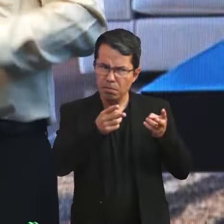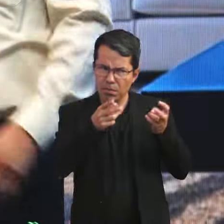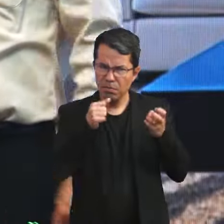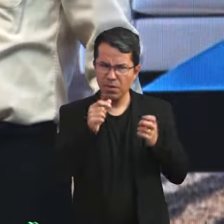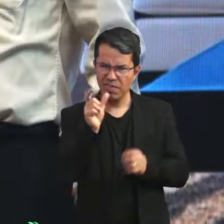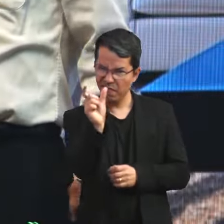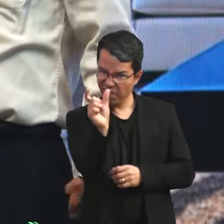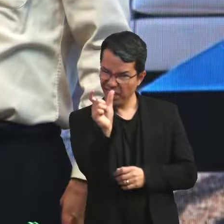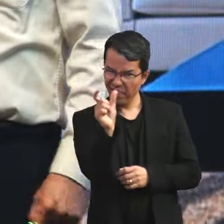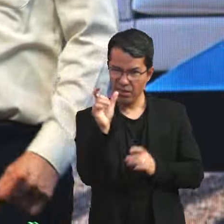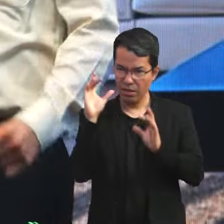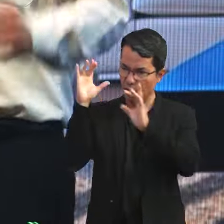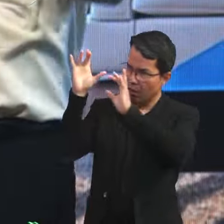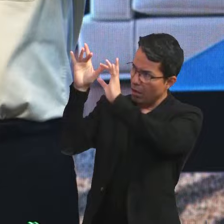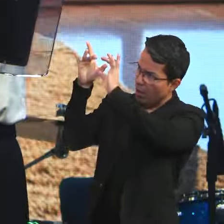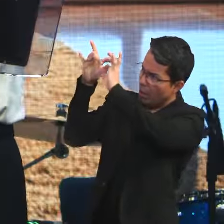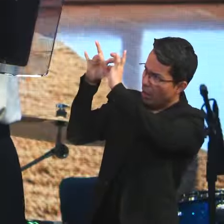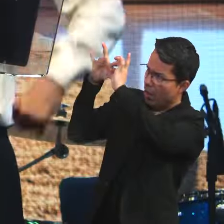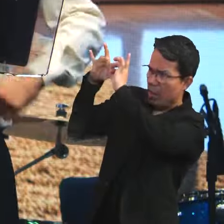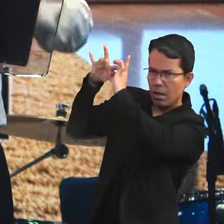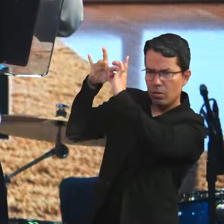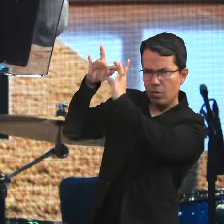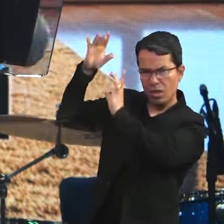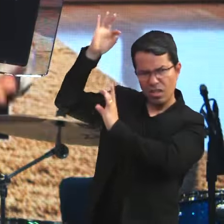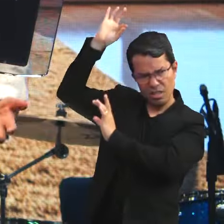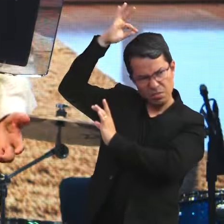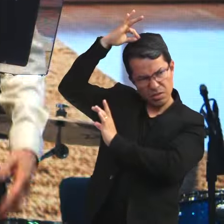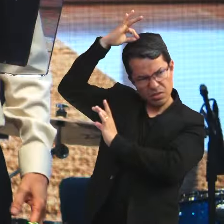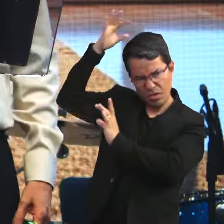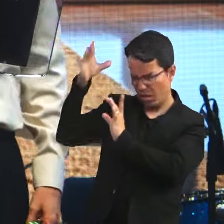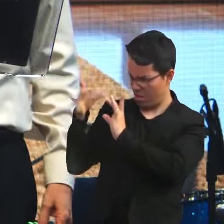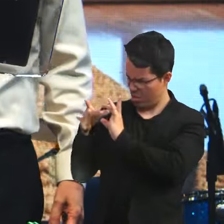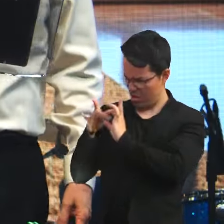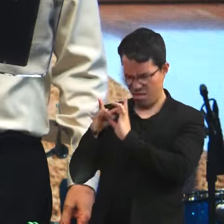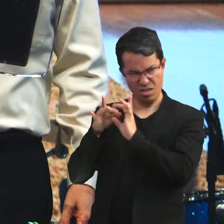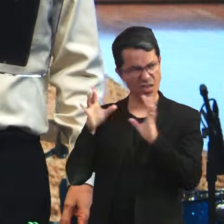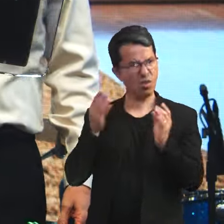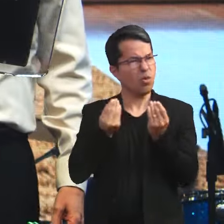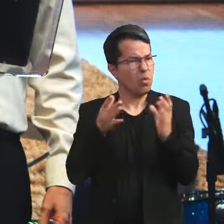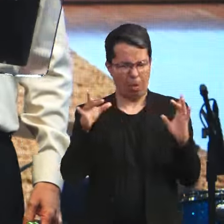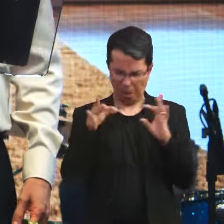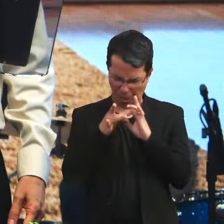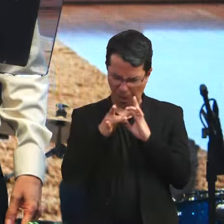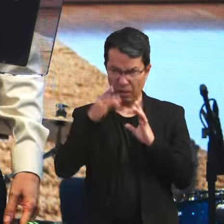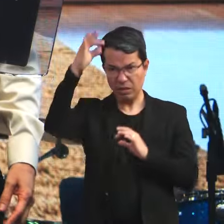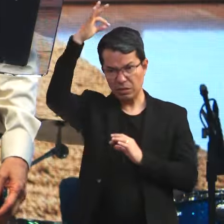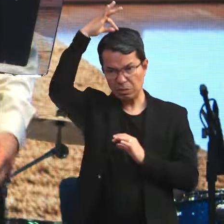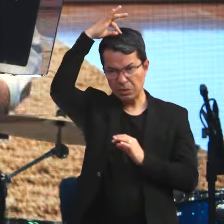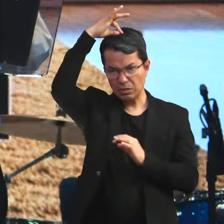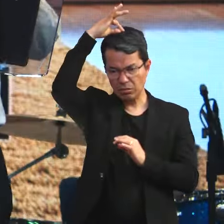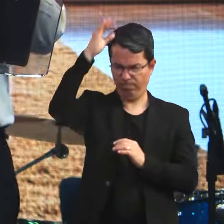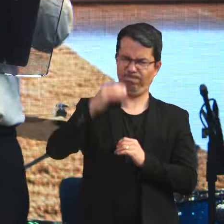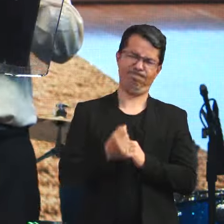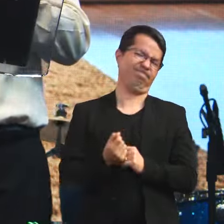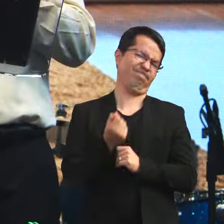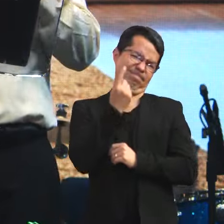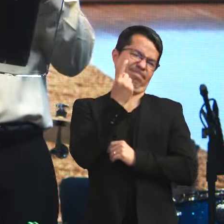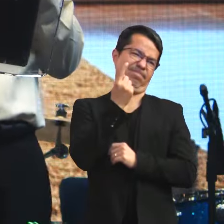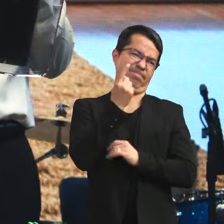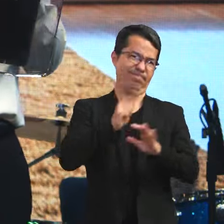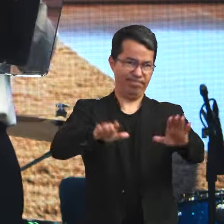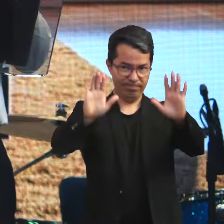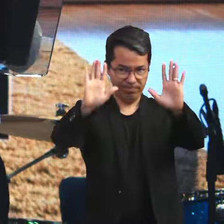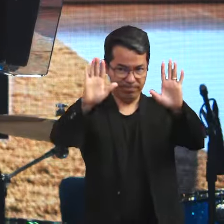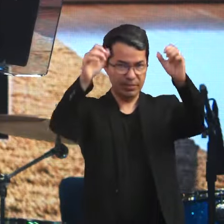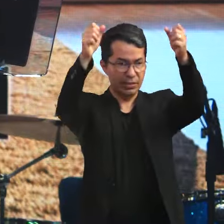as palavras que o apóstolo usa ligado espírit fala de ligado pelo espírito menção que